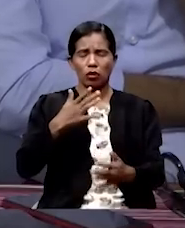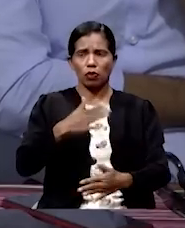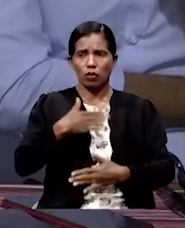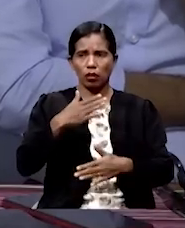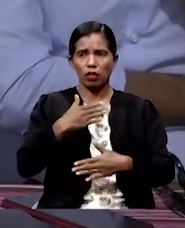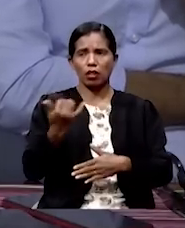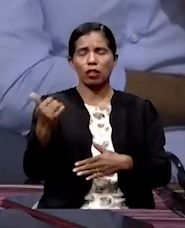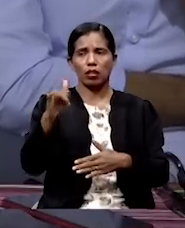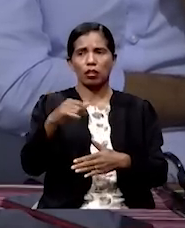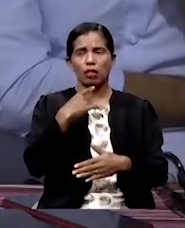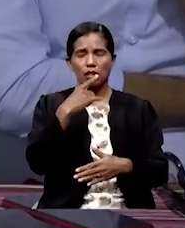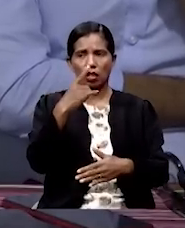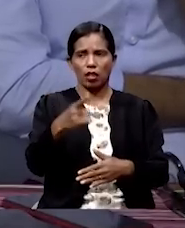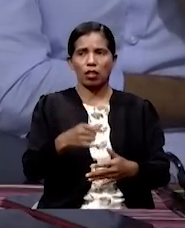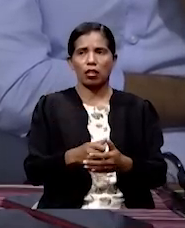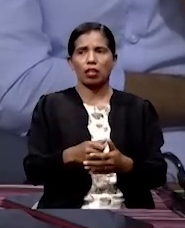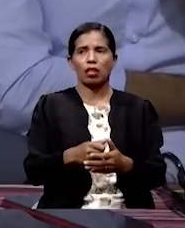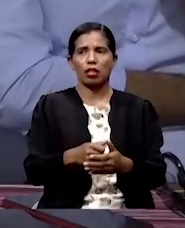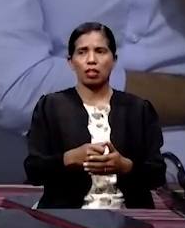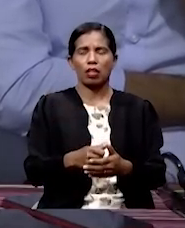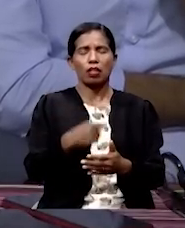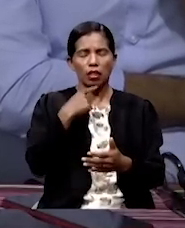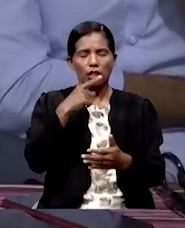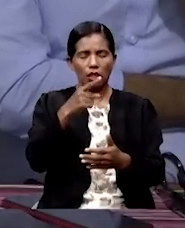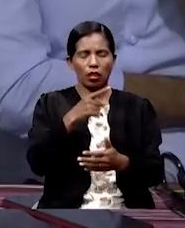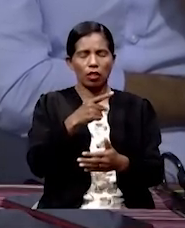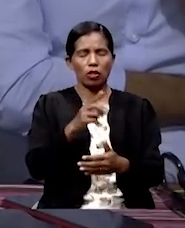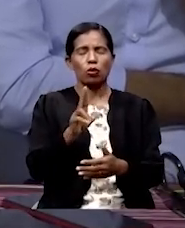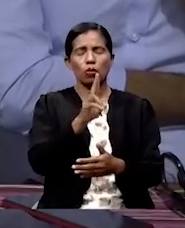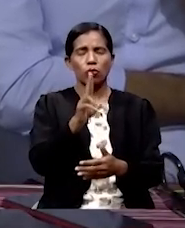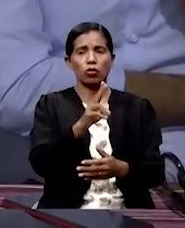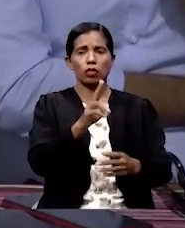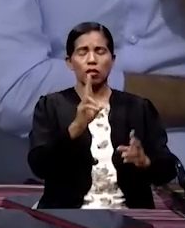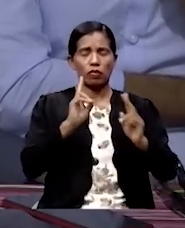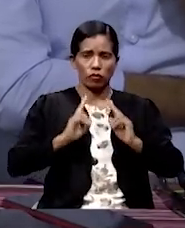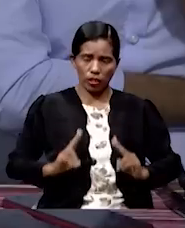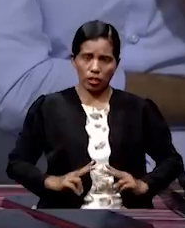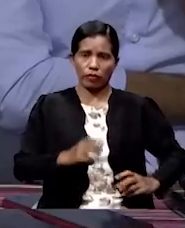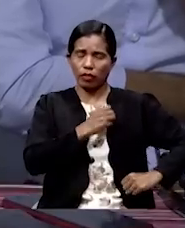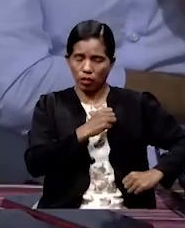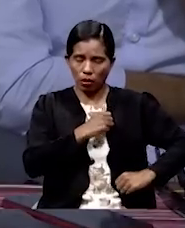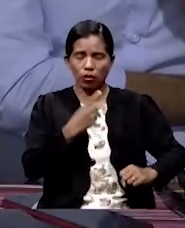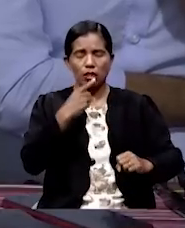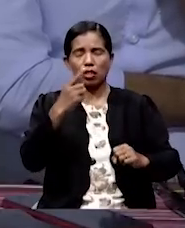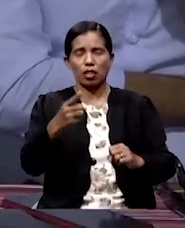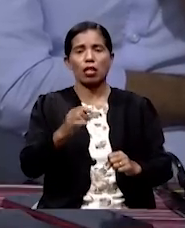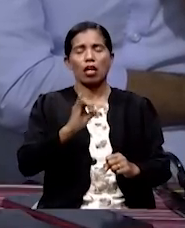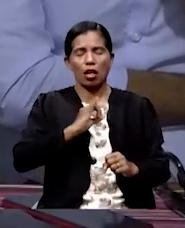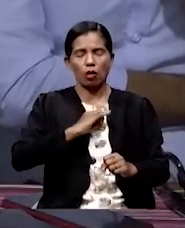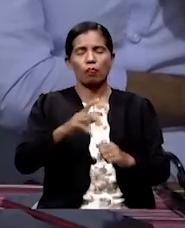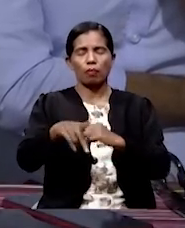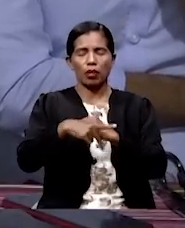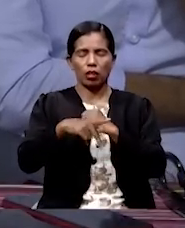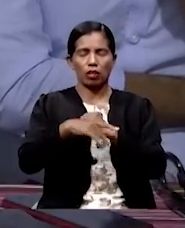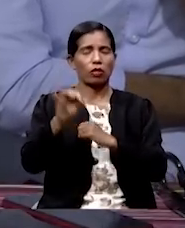te biar atas farra mos dia declara kat hau fretili ni ala berta kadala ne informasoes y ene par son karlia par